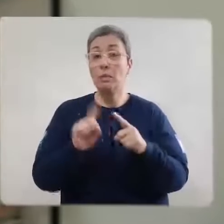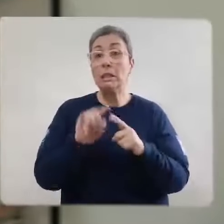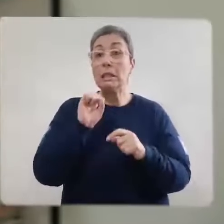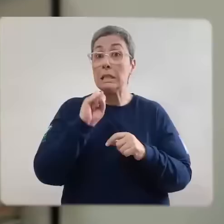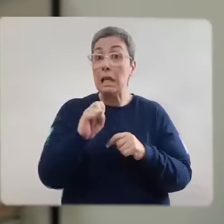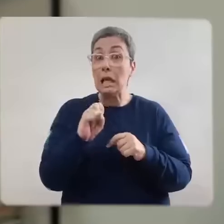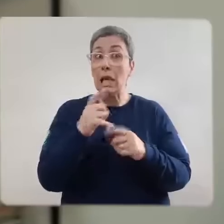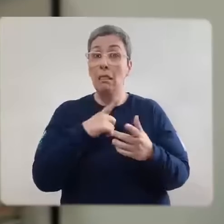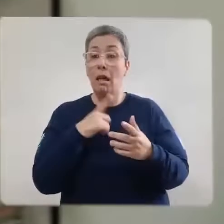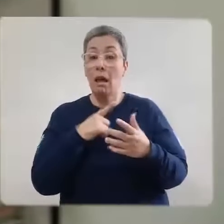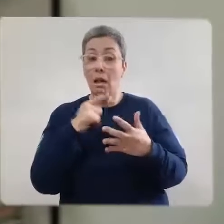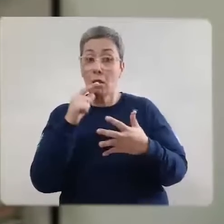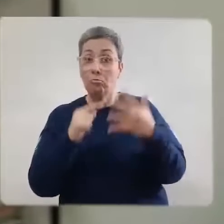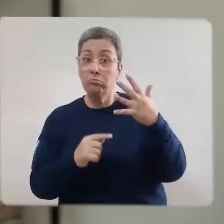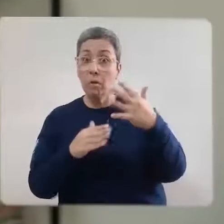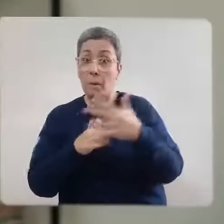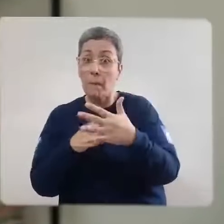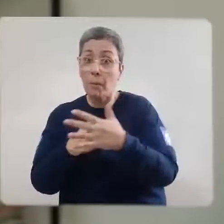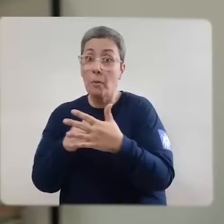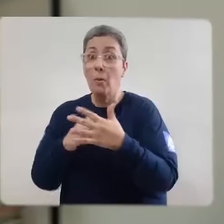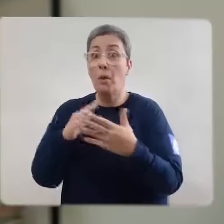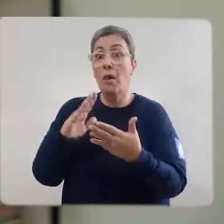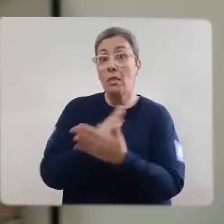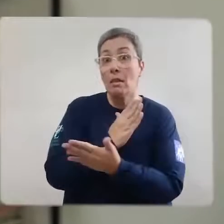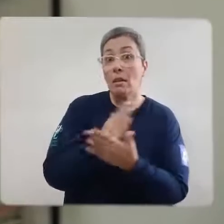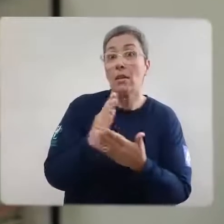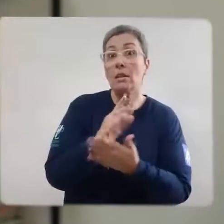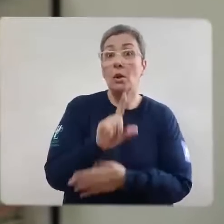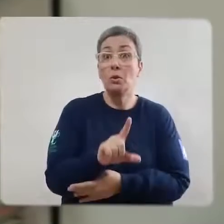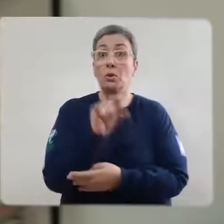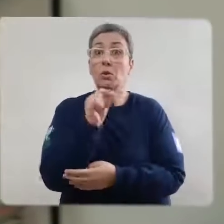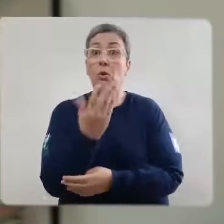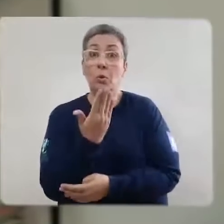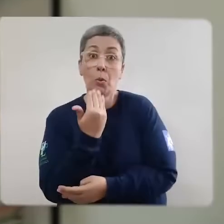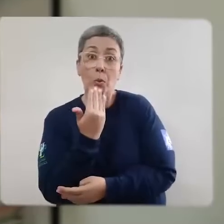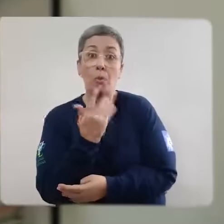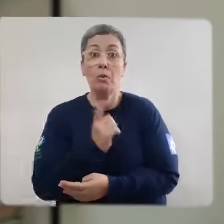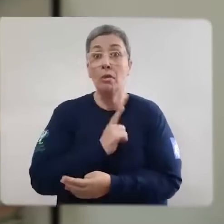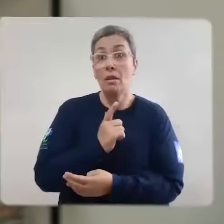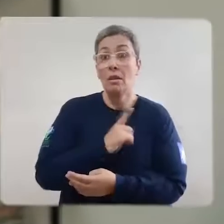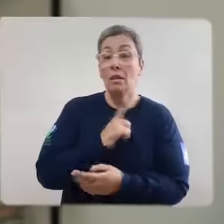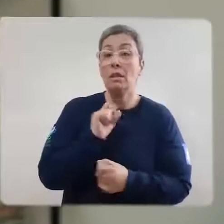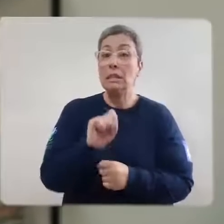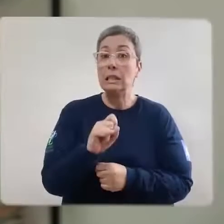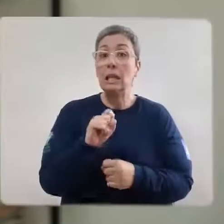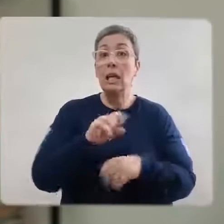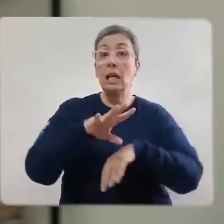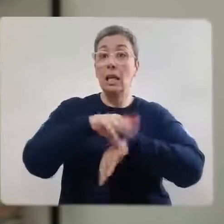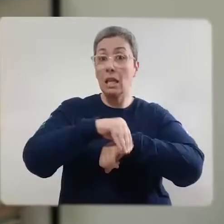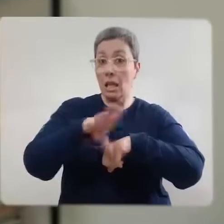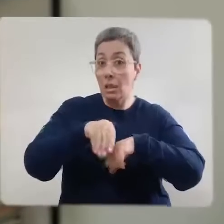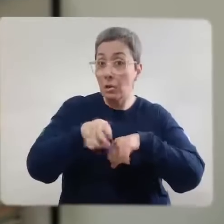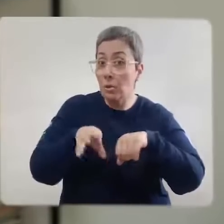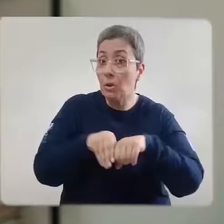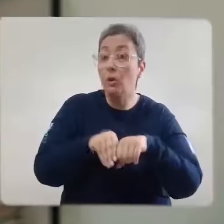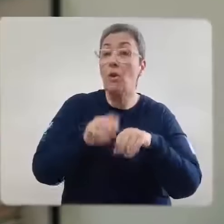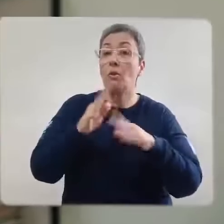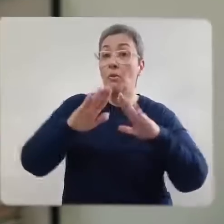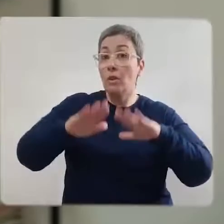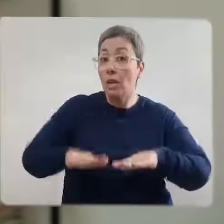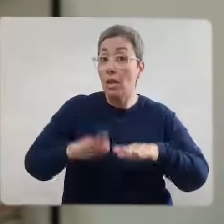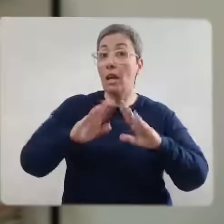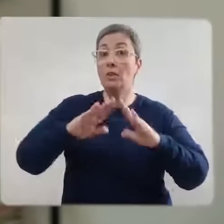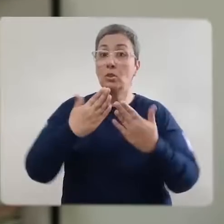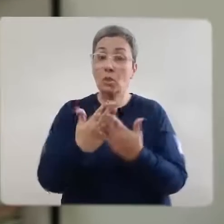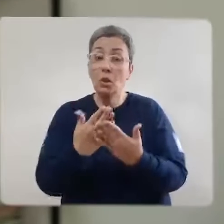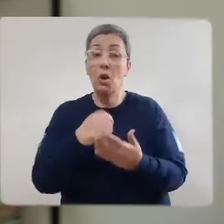tem alguma restrição ou alguma seletividade alimentar, se essa criança já tem um repertório de permanência de sala, já